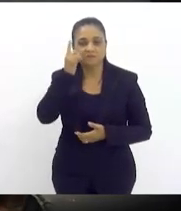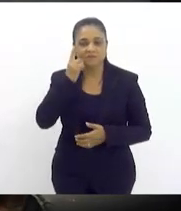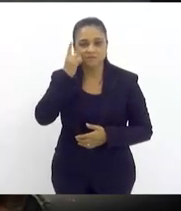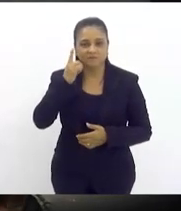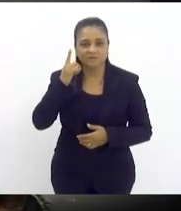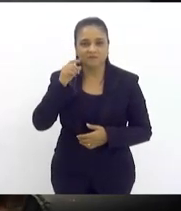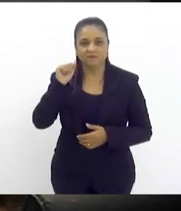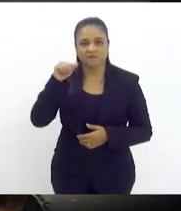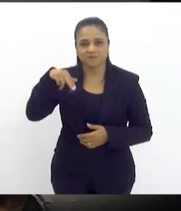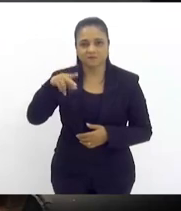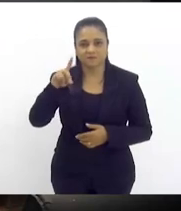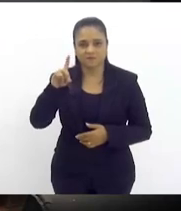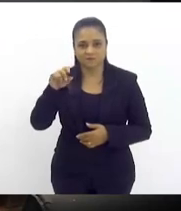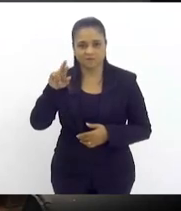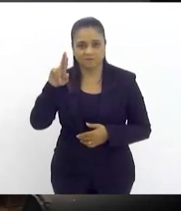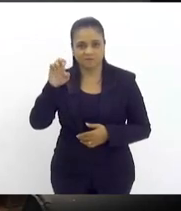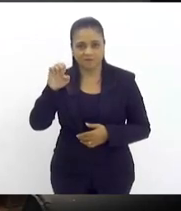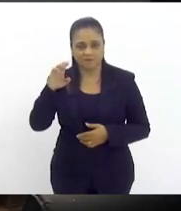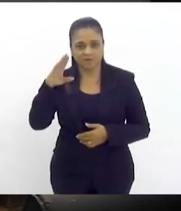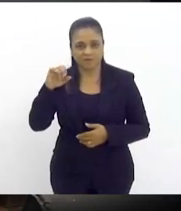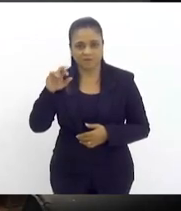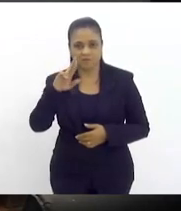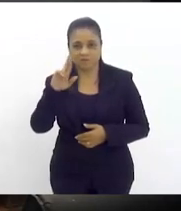Deputado André Correia.